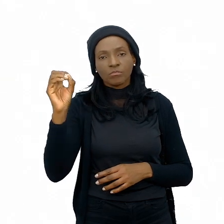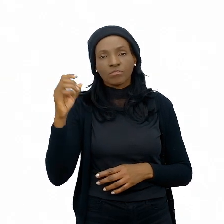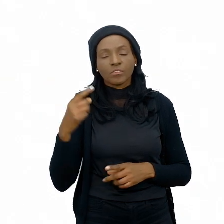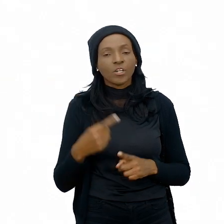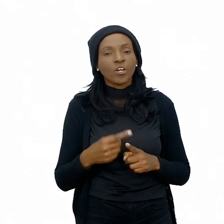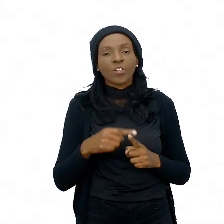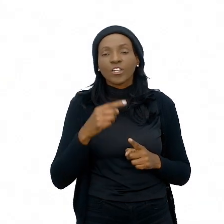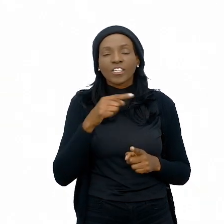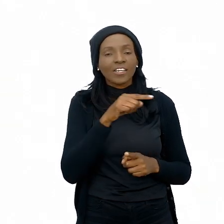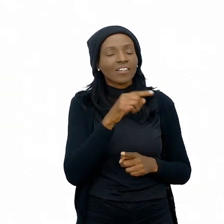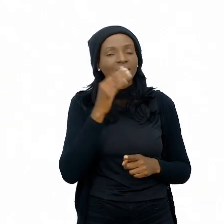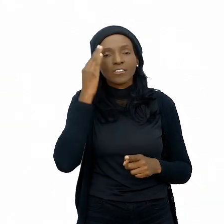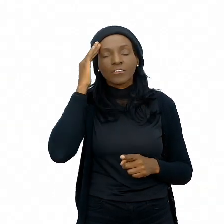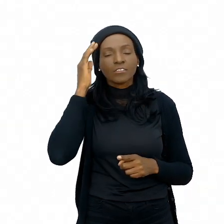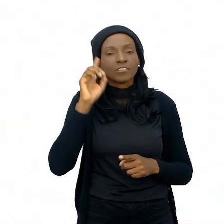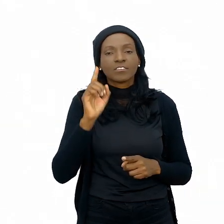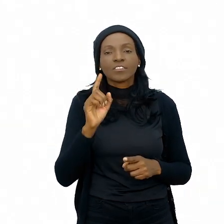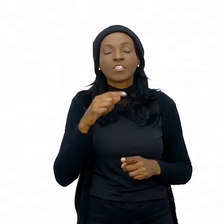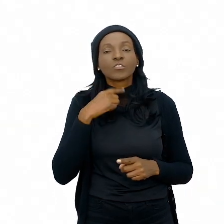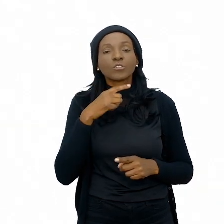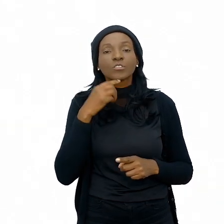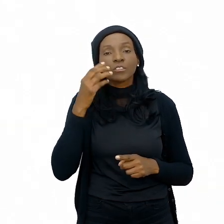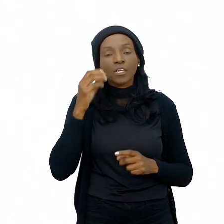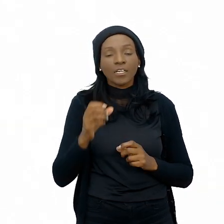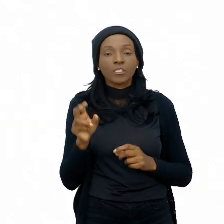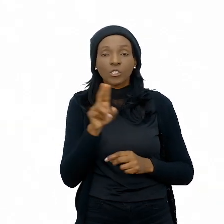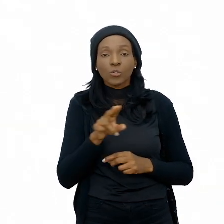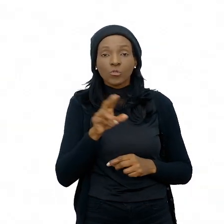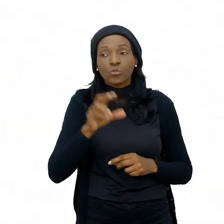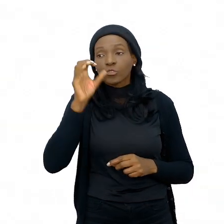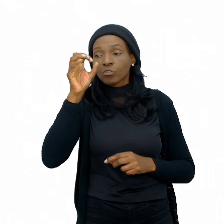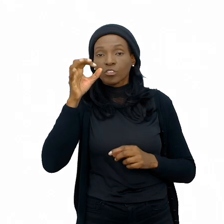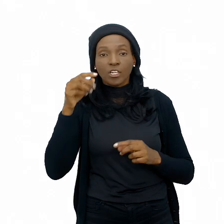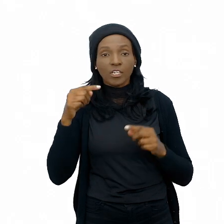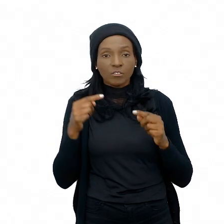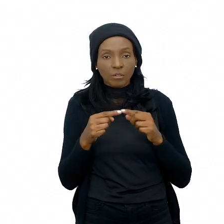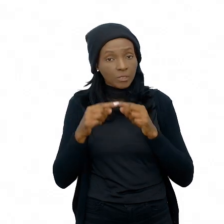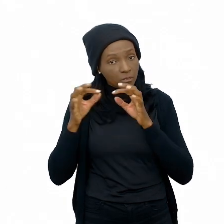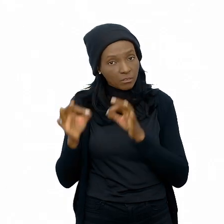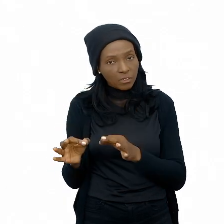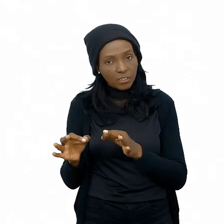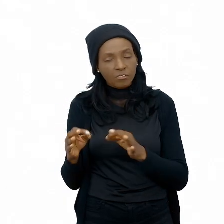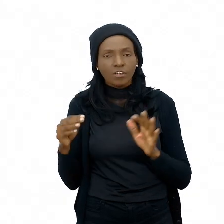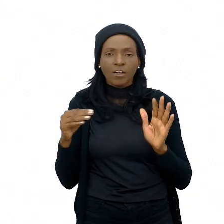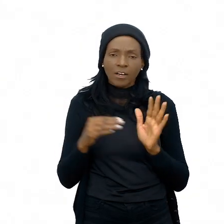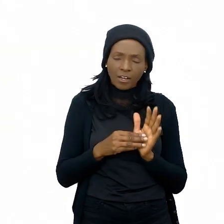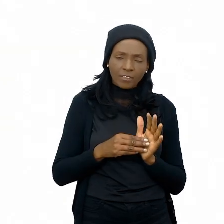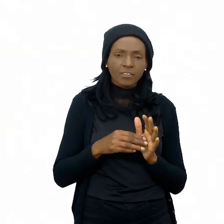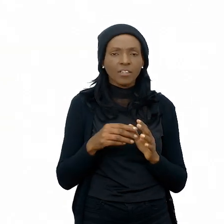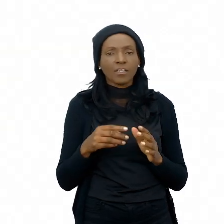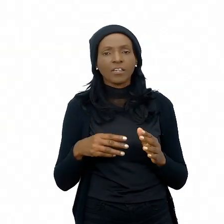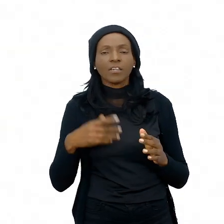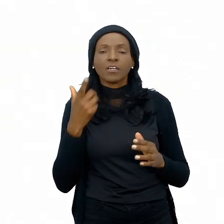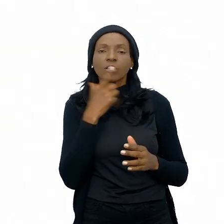tem controle sobre o zero, até chegar à escrita convencional, que